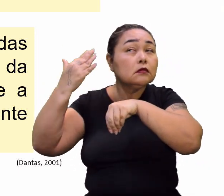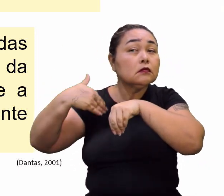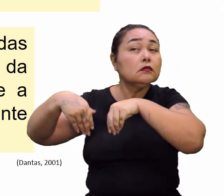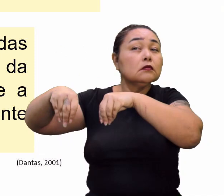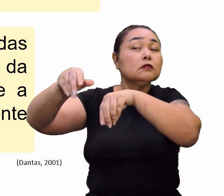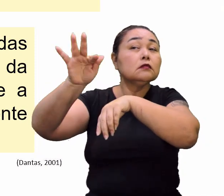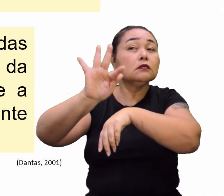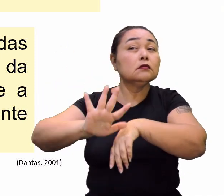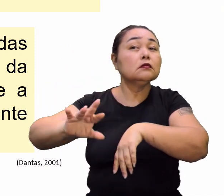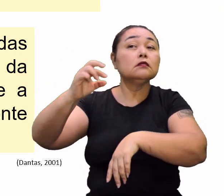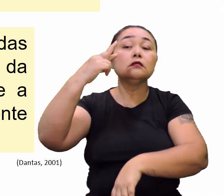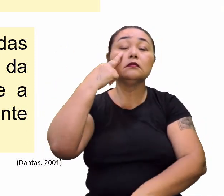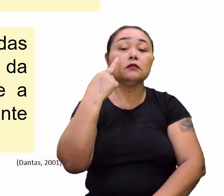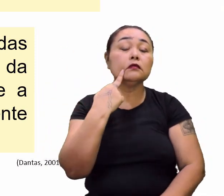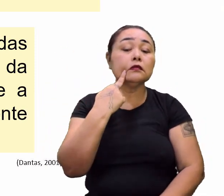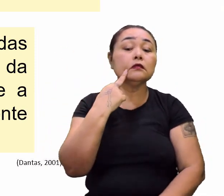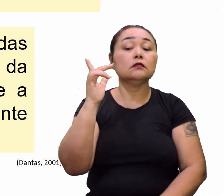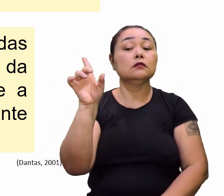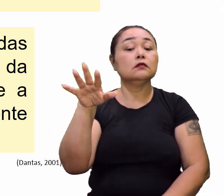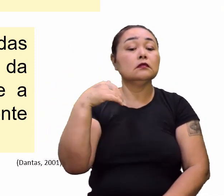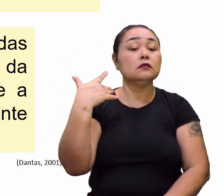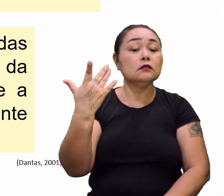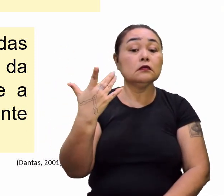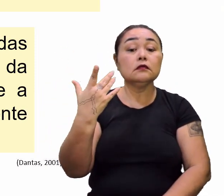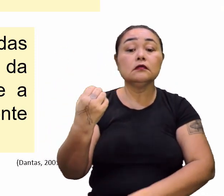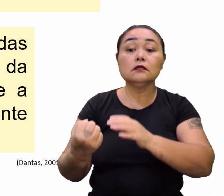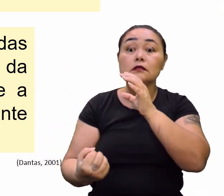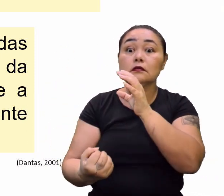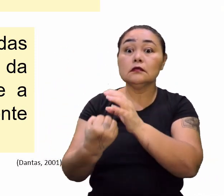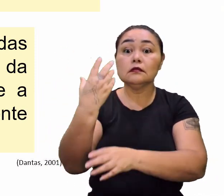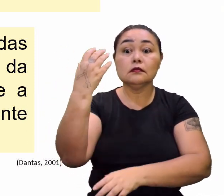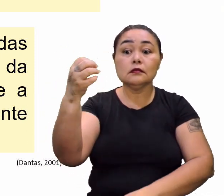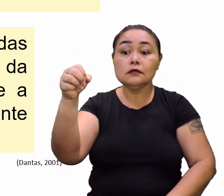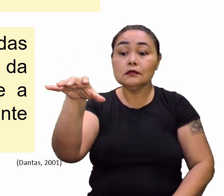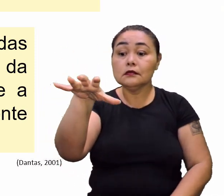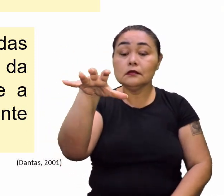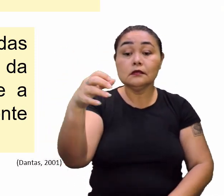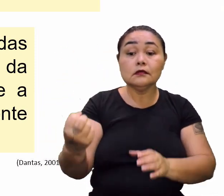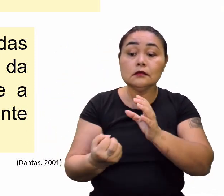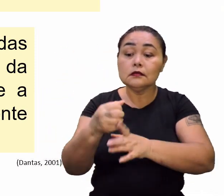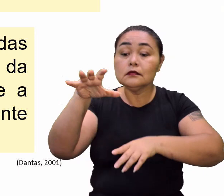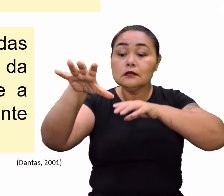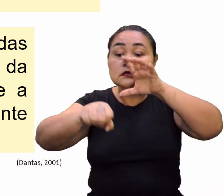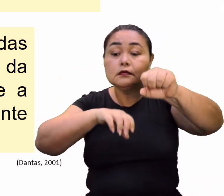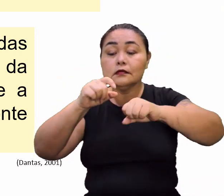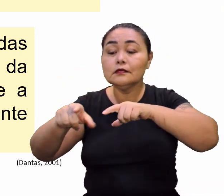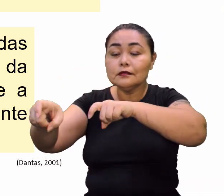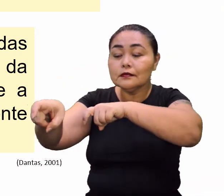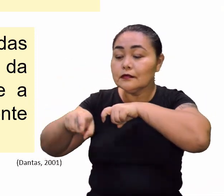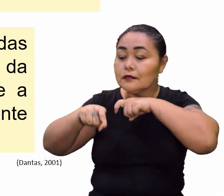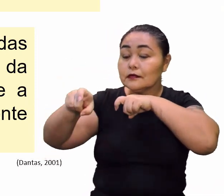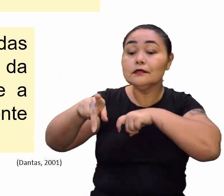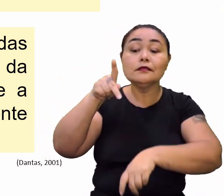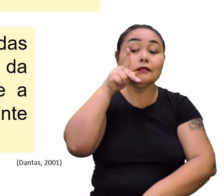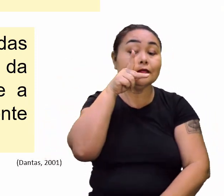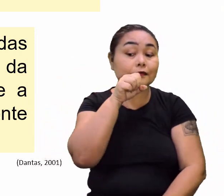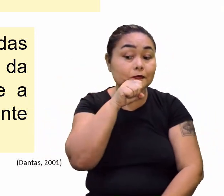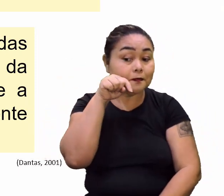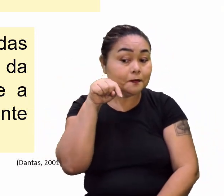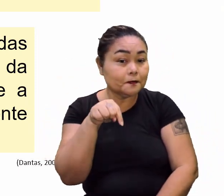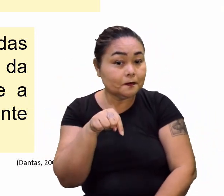território federal de Rondônia. Então, e foram criadas novas colônias agrícolas em Porto